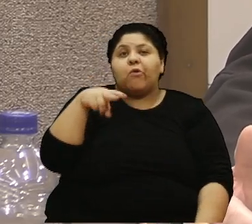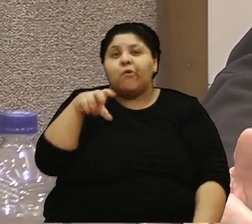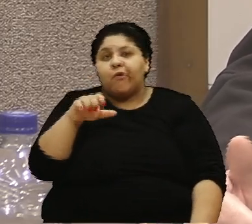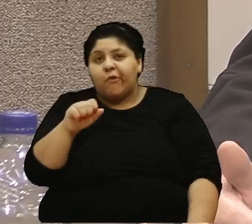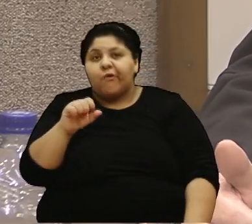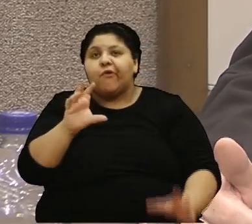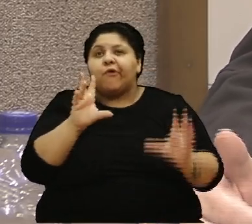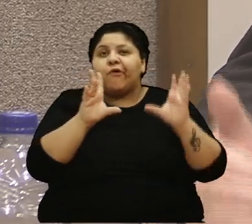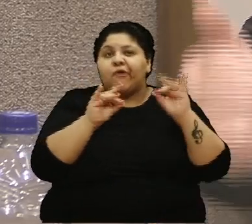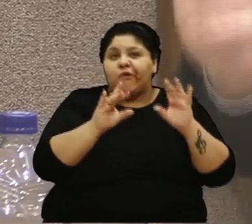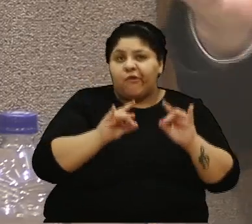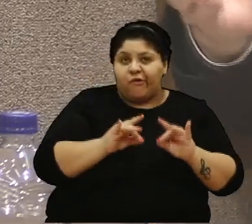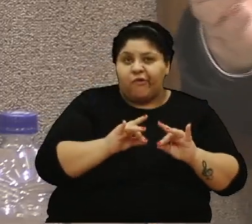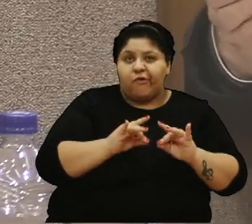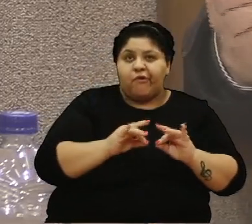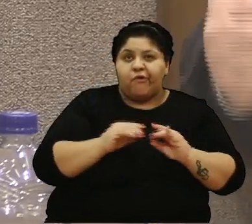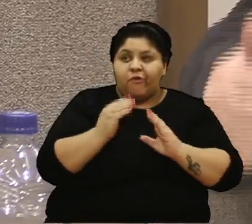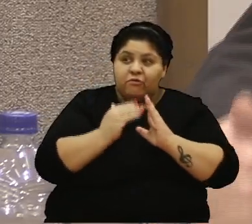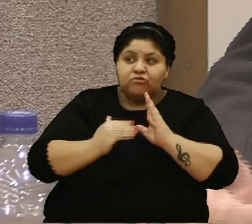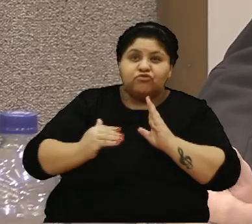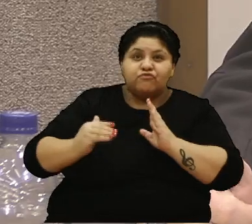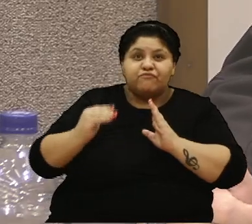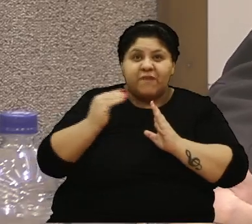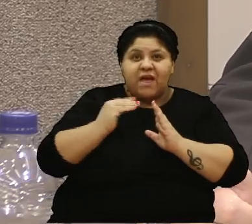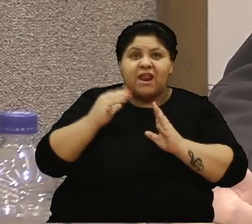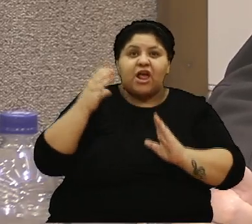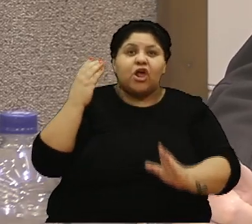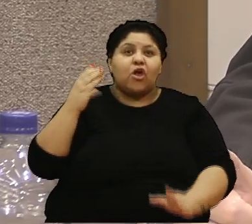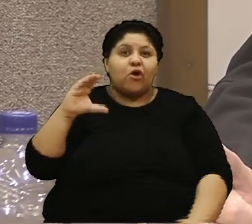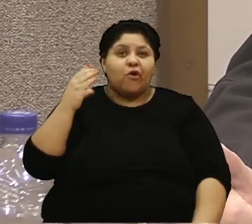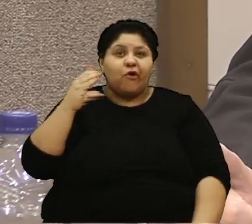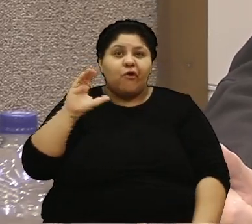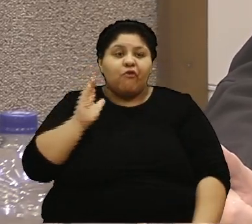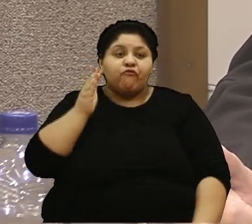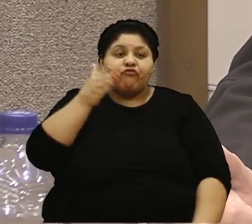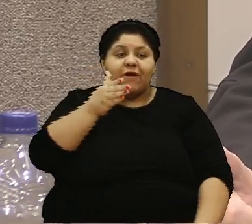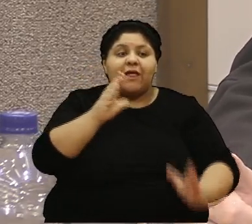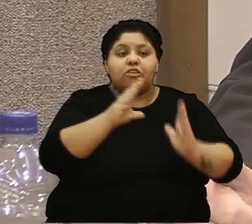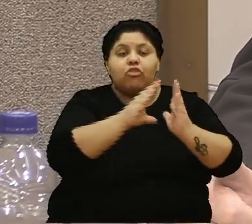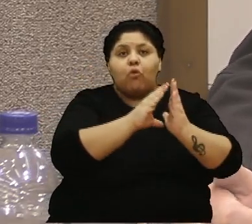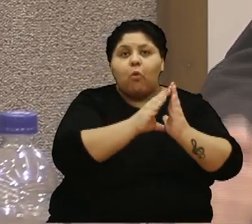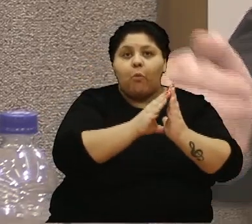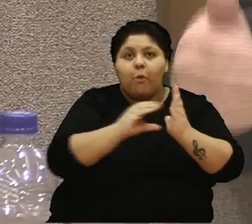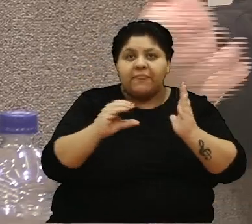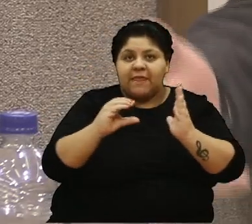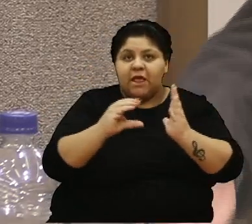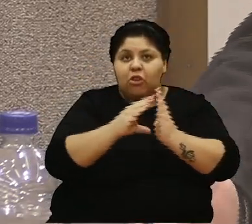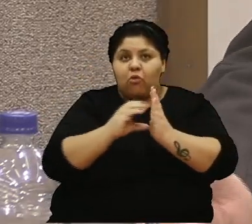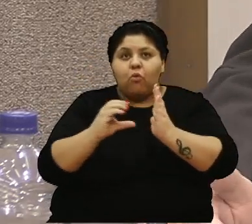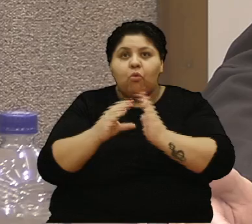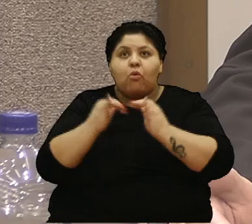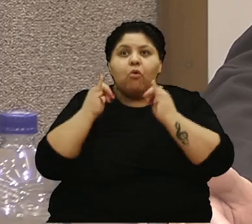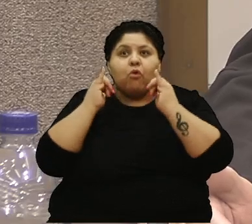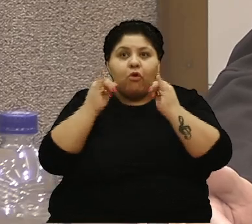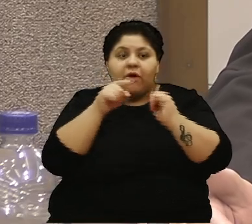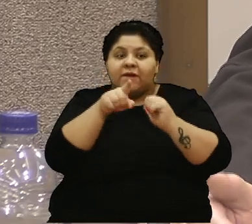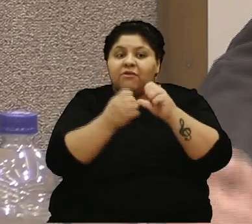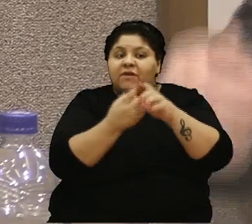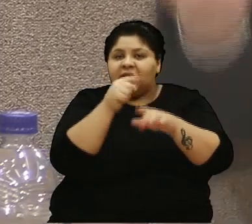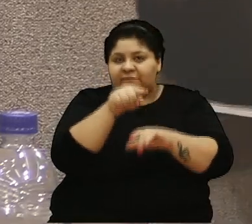especialmente dizendo que, inclusive, supera Curitiba, do ponto de vista do modelo de transporte coletivo que estão implementando